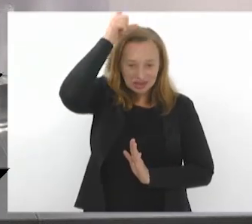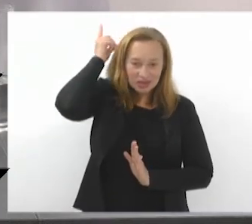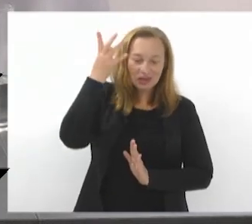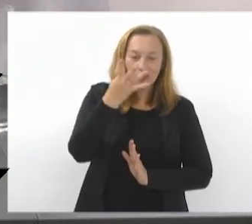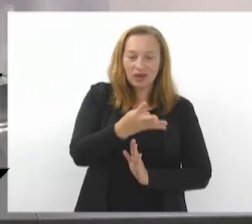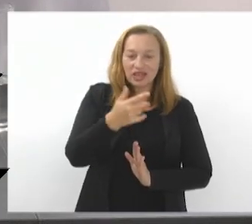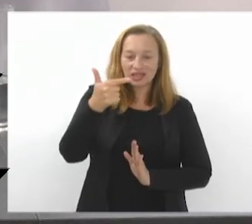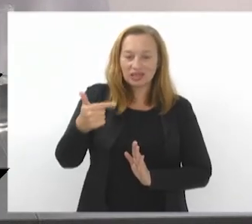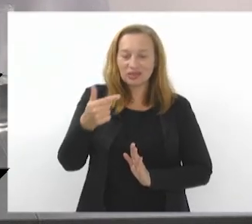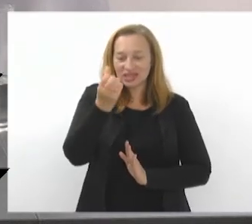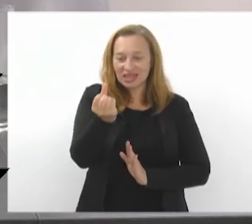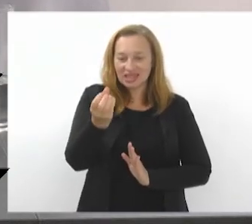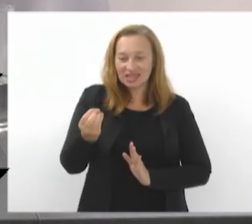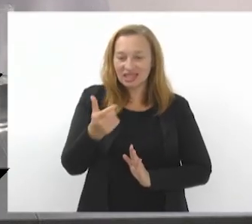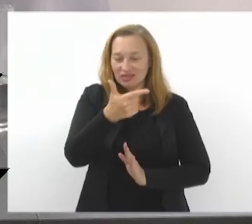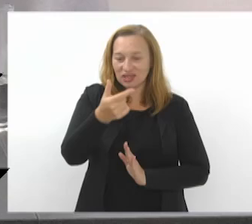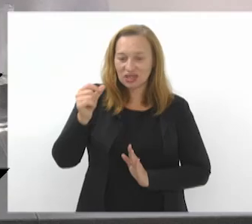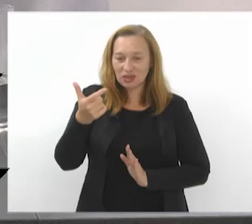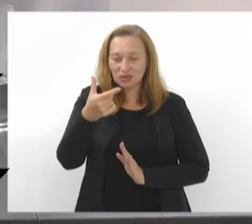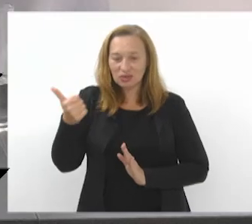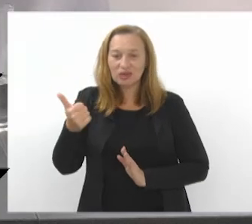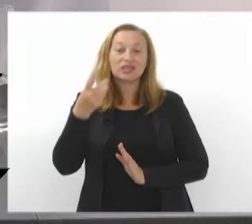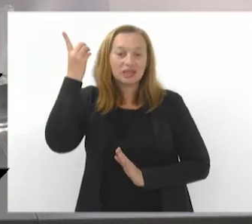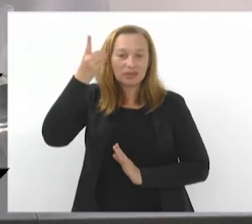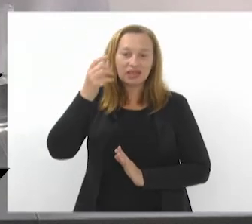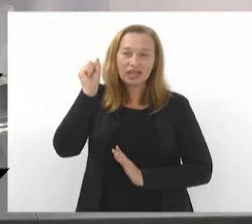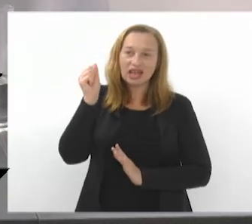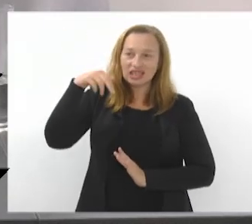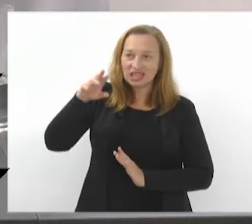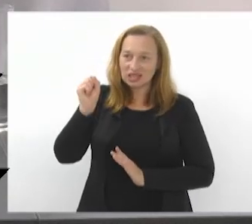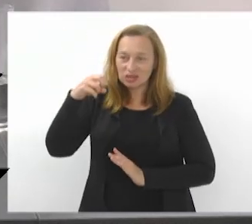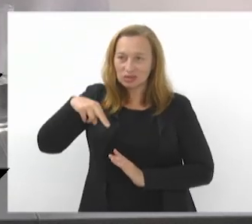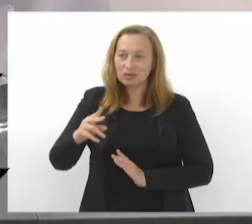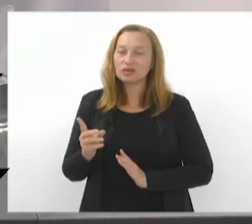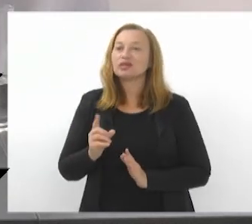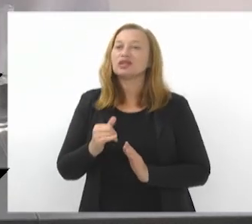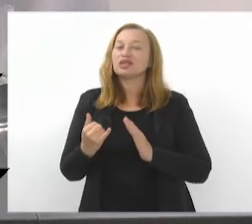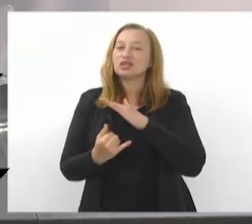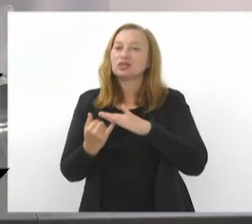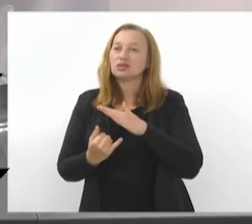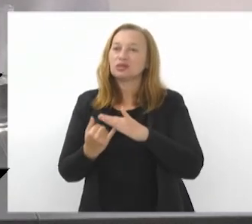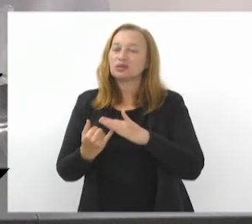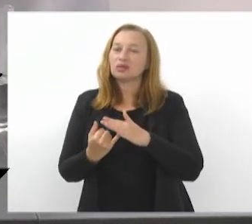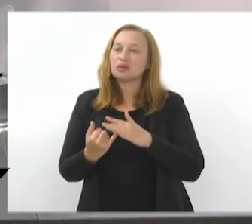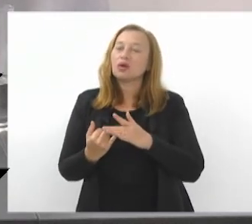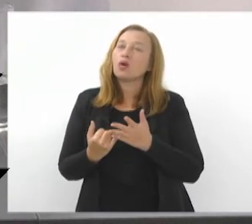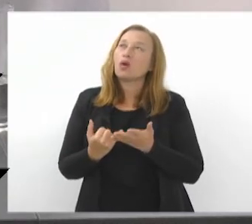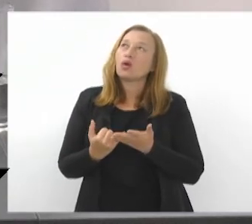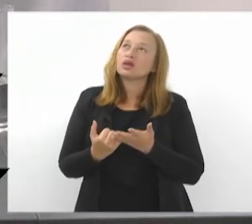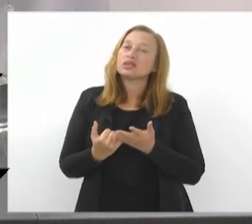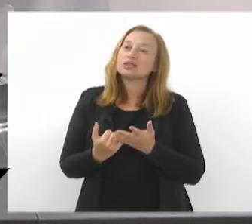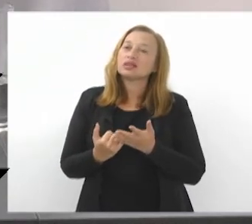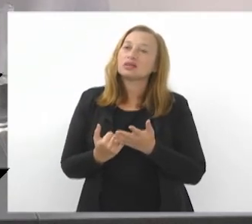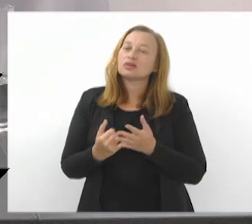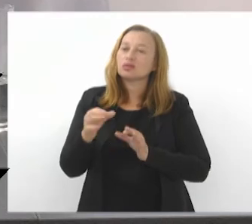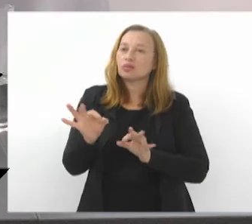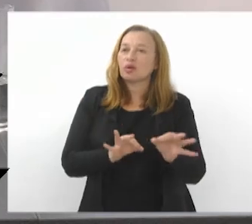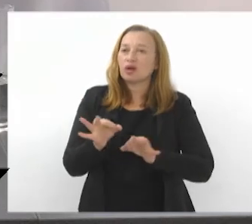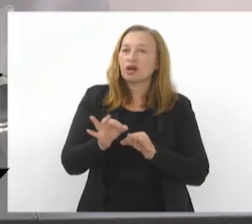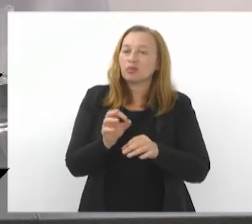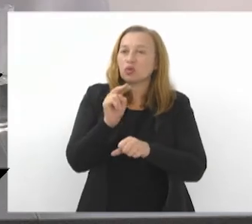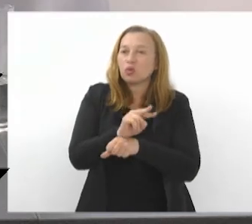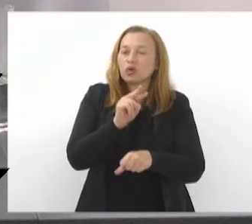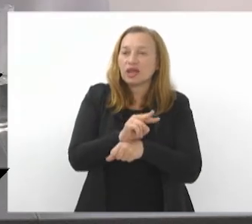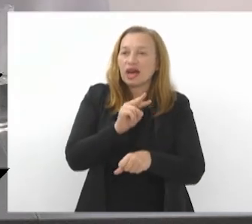de lei 4260 de 21, de autoria do deputado Anderson Moraes, que institui o programa de apoio a projetos sociais voltados para o cuidado de animais